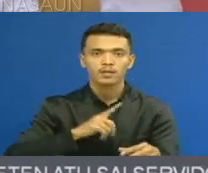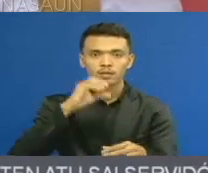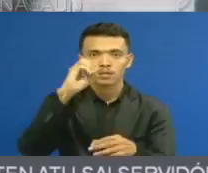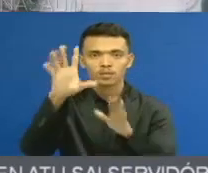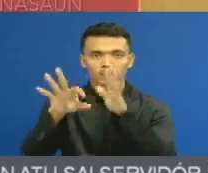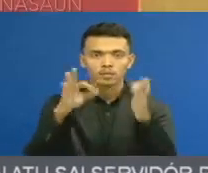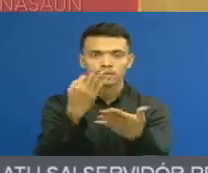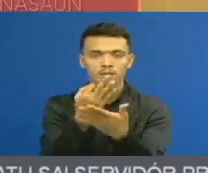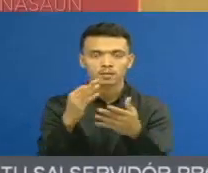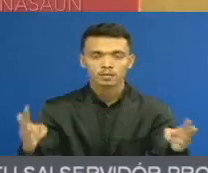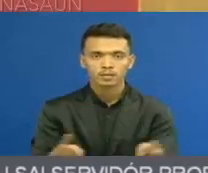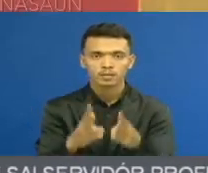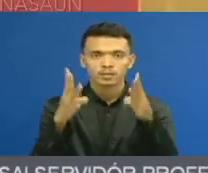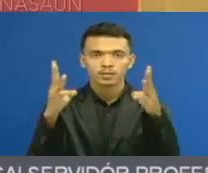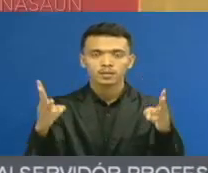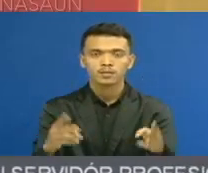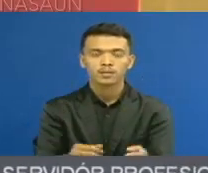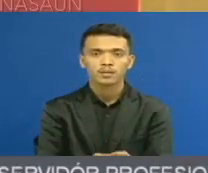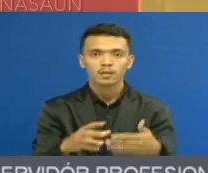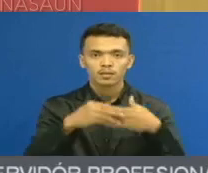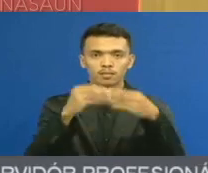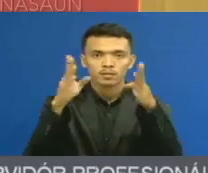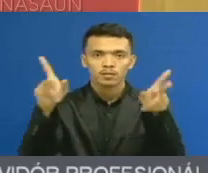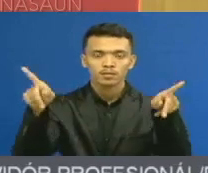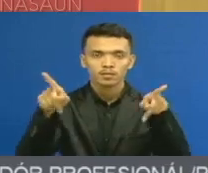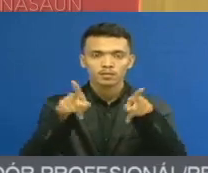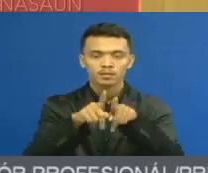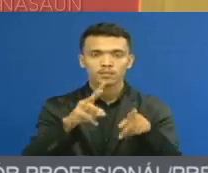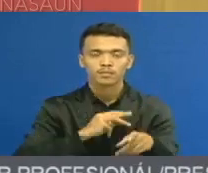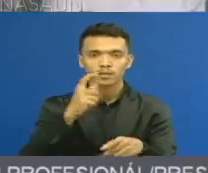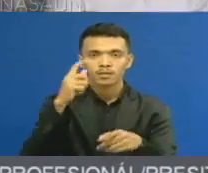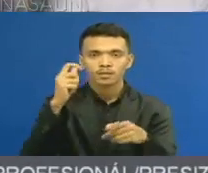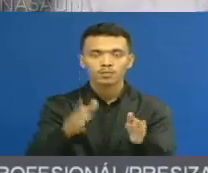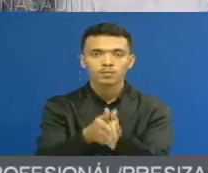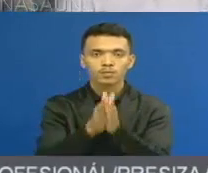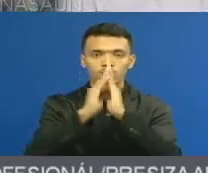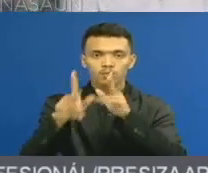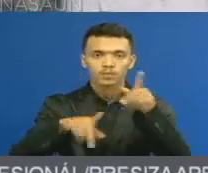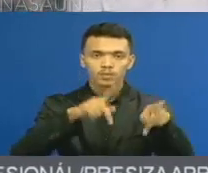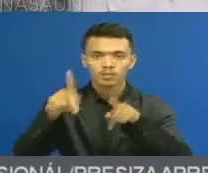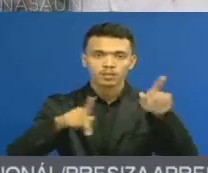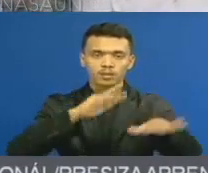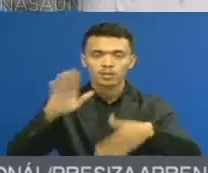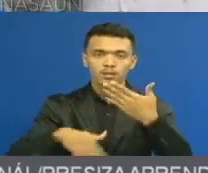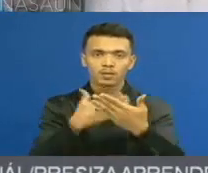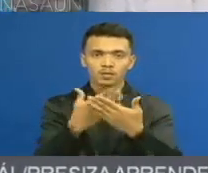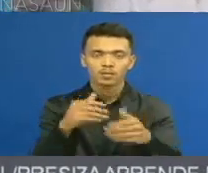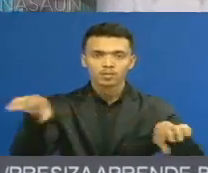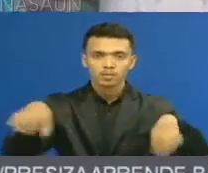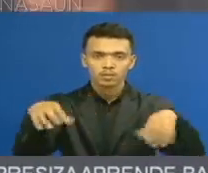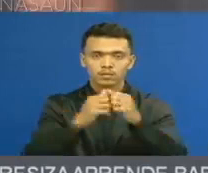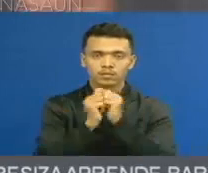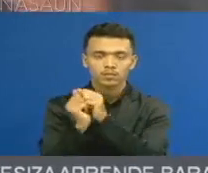e da rua asfalto. Administrador município Manatuto, Bernardo Lopes Husuba entidades no comunidade Hotu, atu coopera